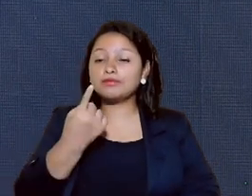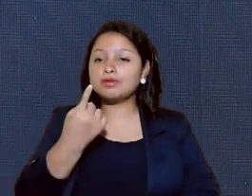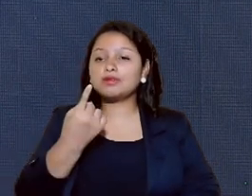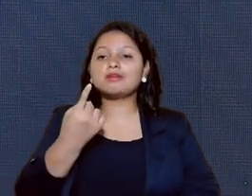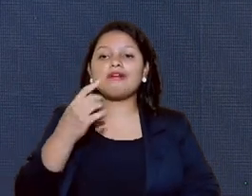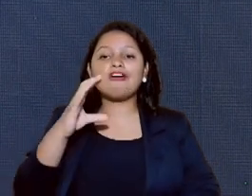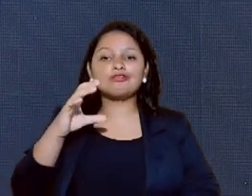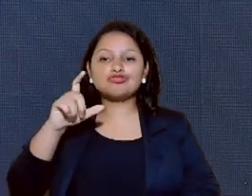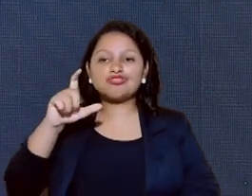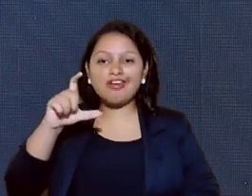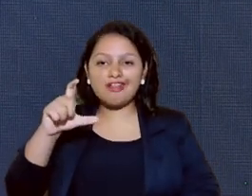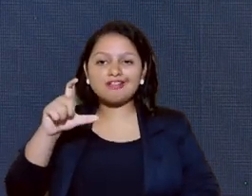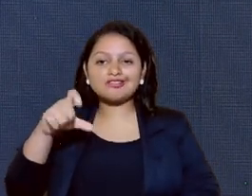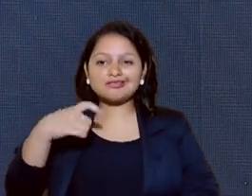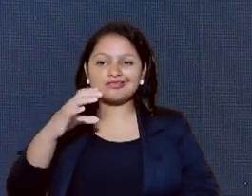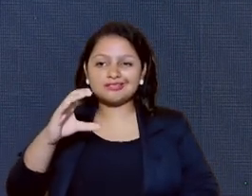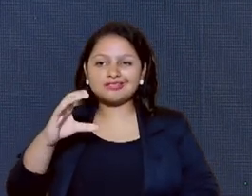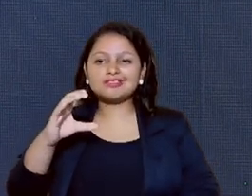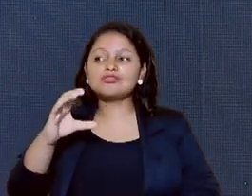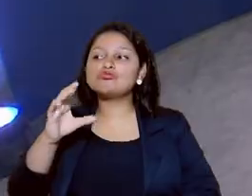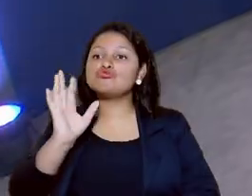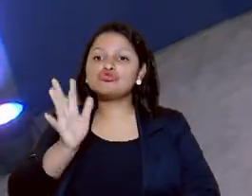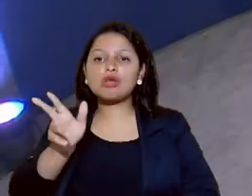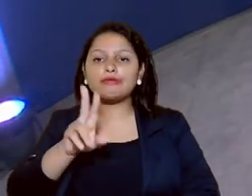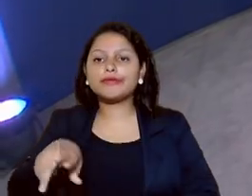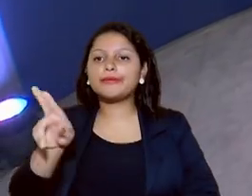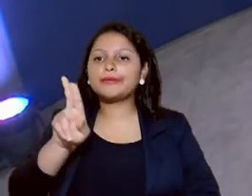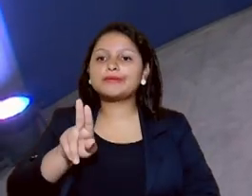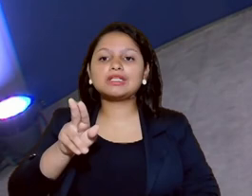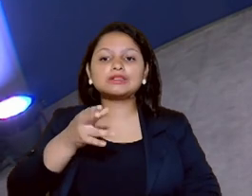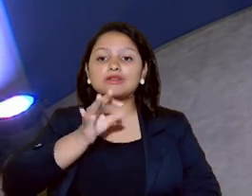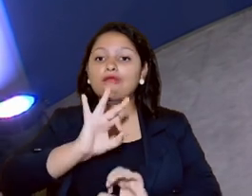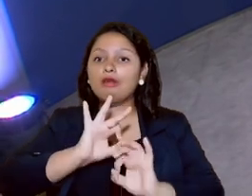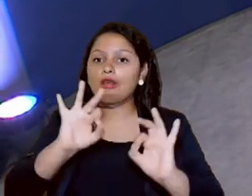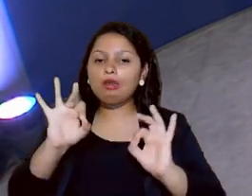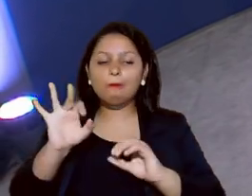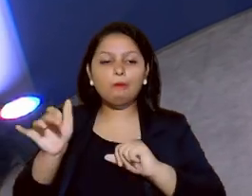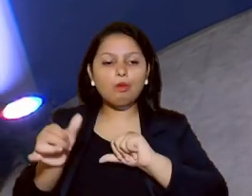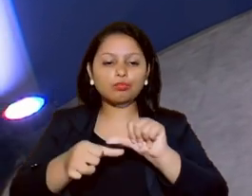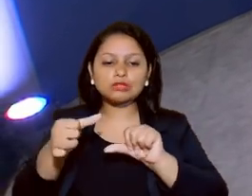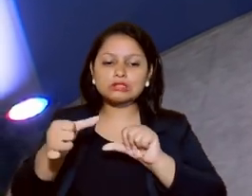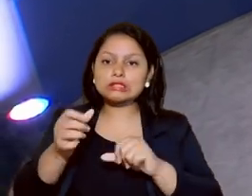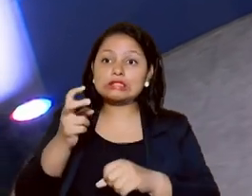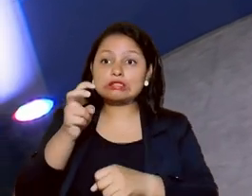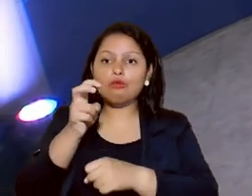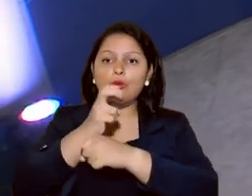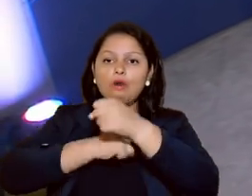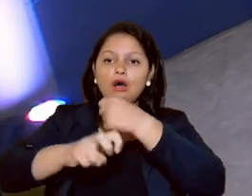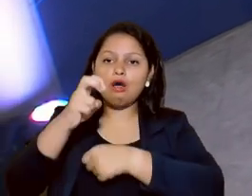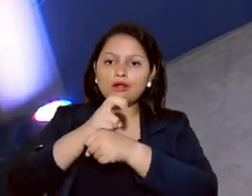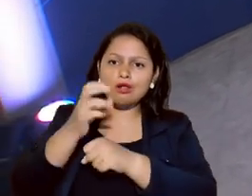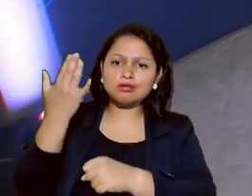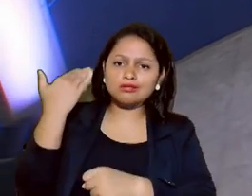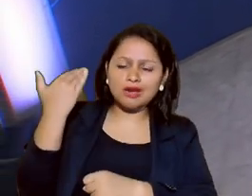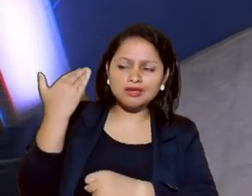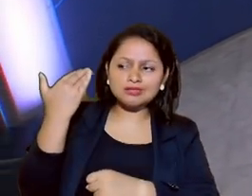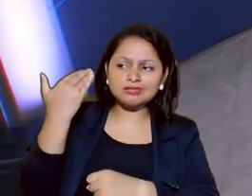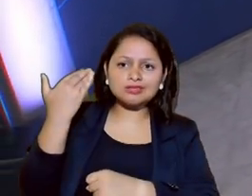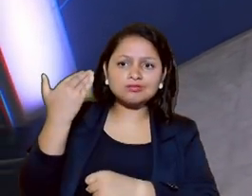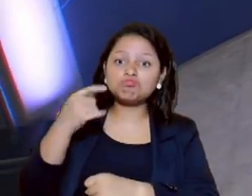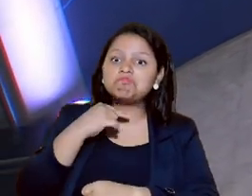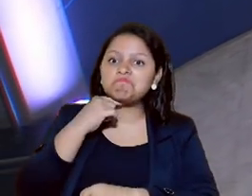racional super operacional e funcionando já é uma enorme transformação negócio que é há cinco anos atrás que a gente quer achar Utopia você pega